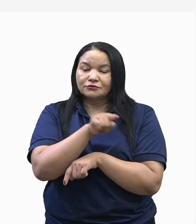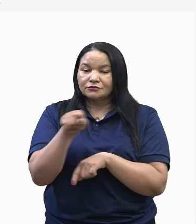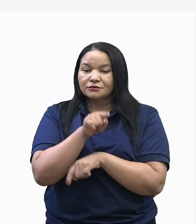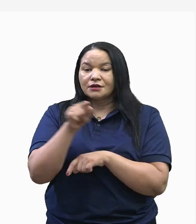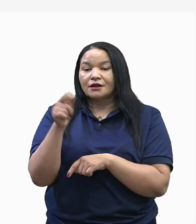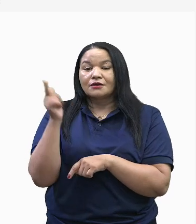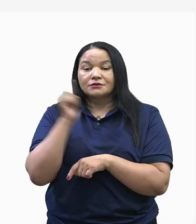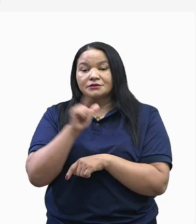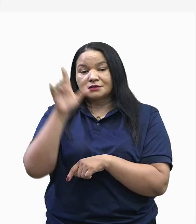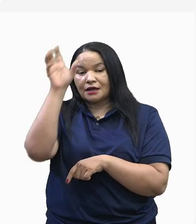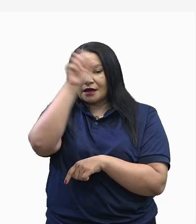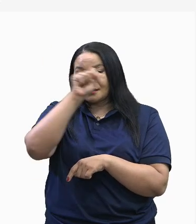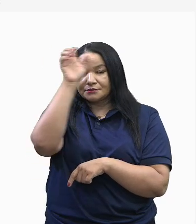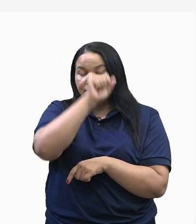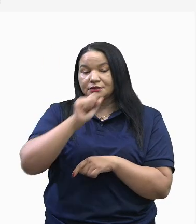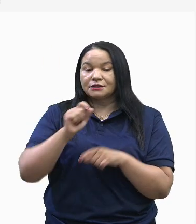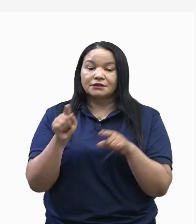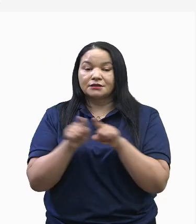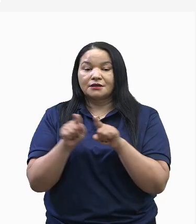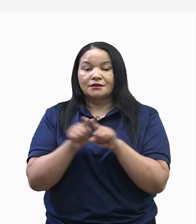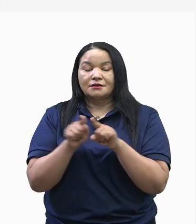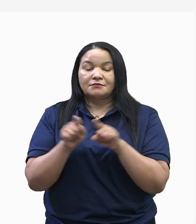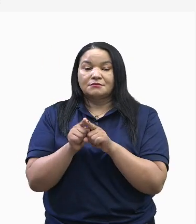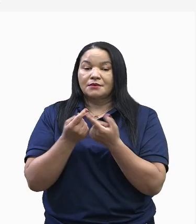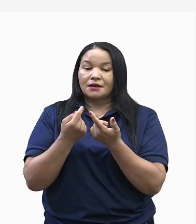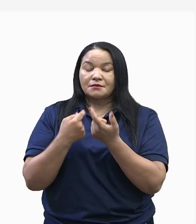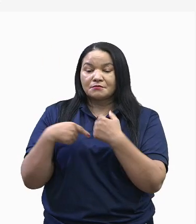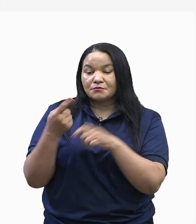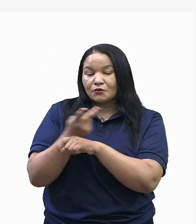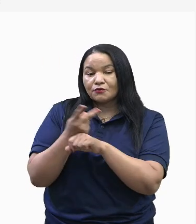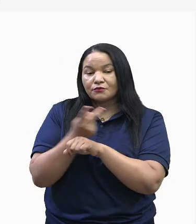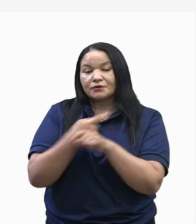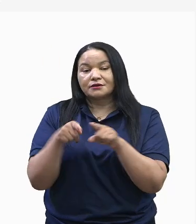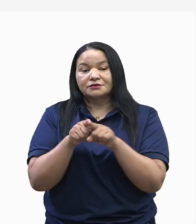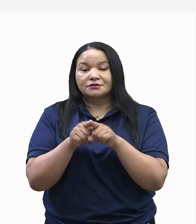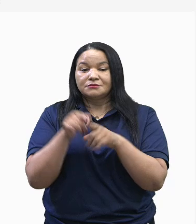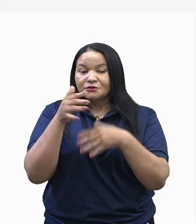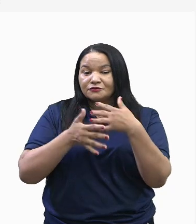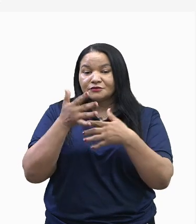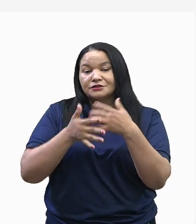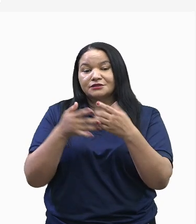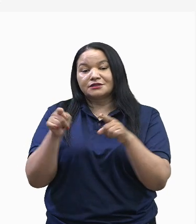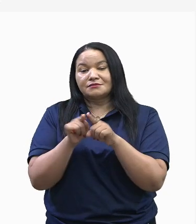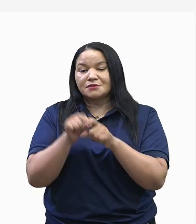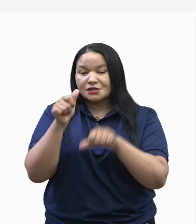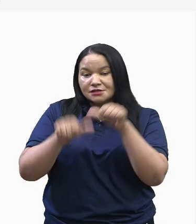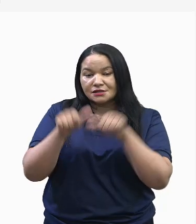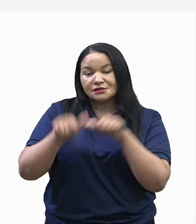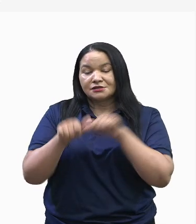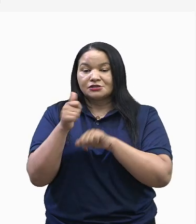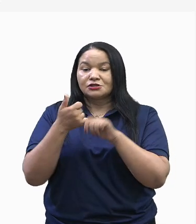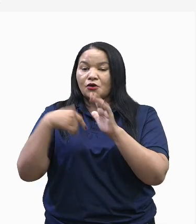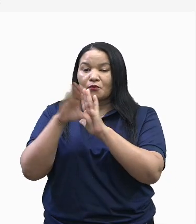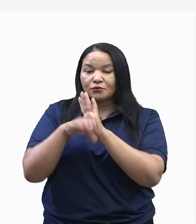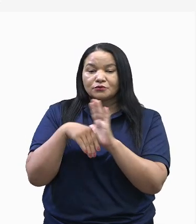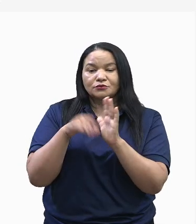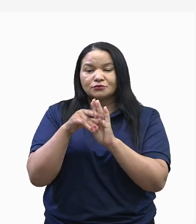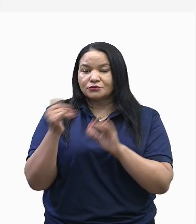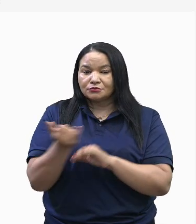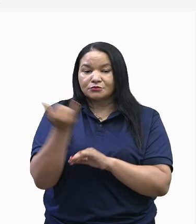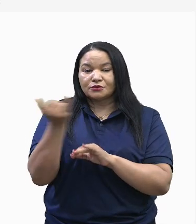alunos aprendem a buscar, filtrar e analisar conteúdos relevantes para